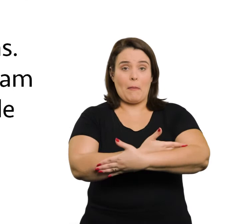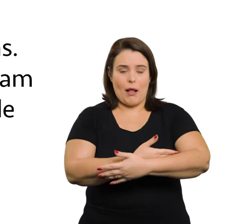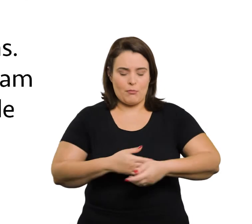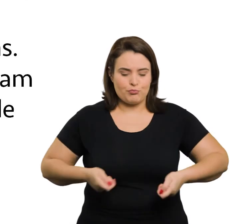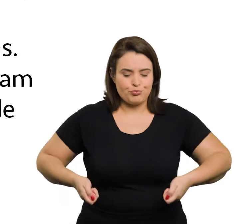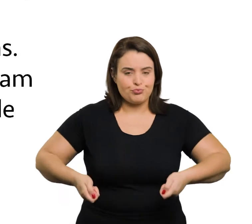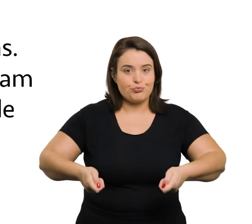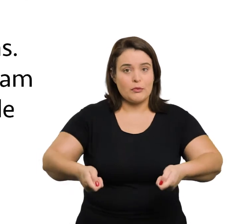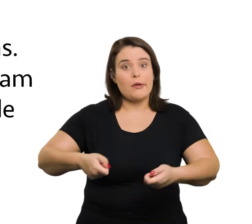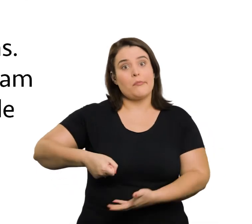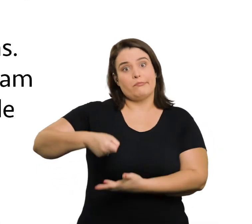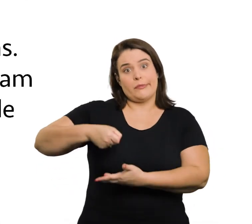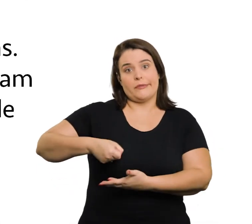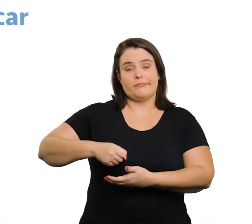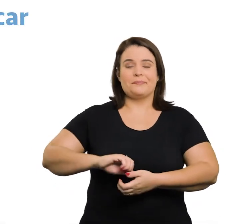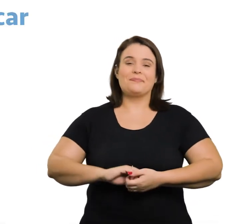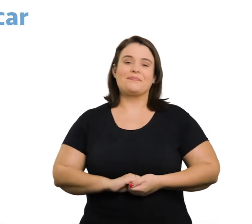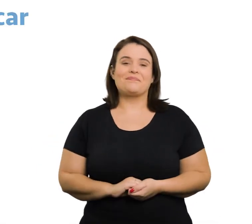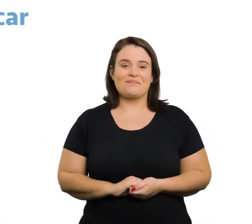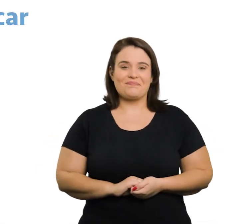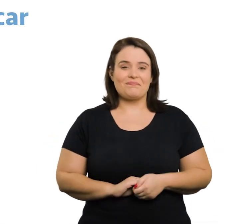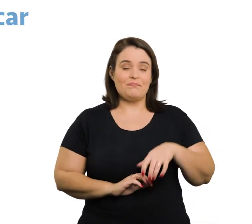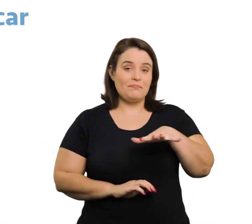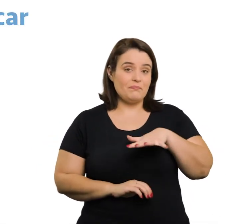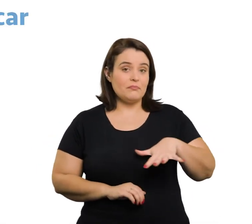feira, carrinho de bebê e mala.